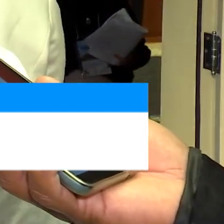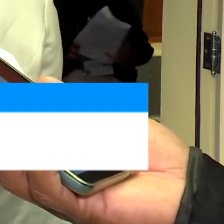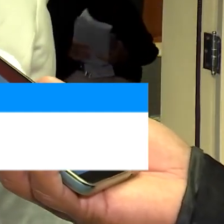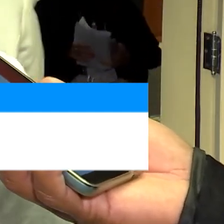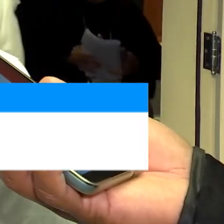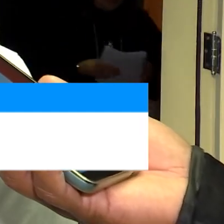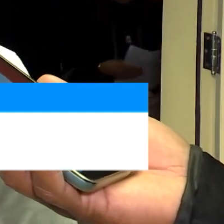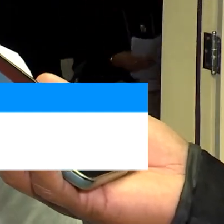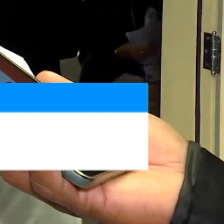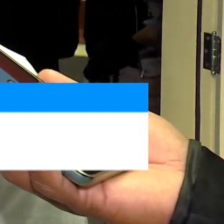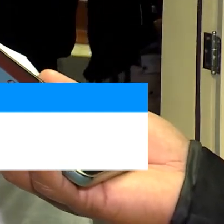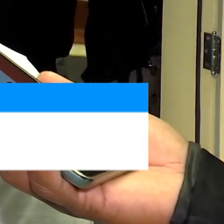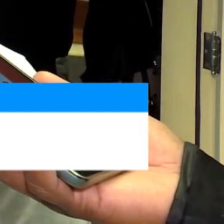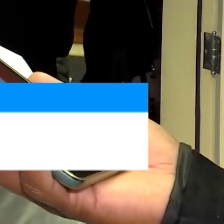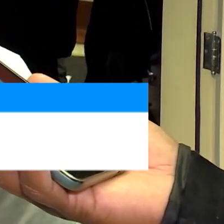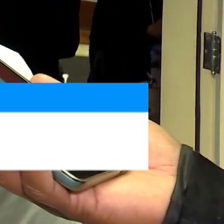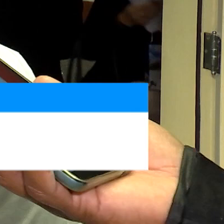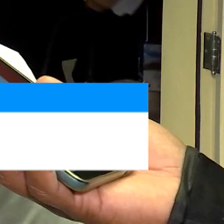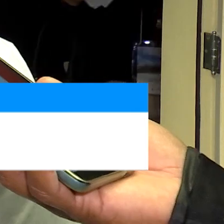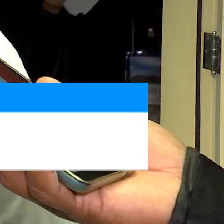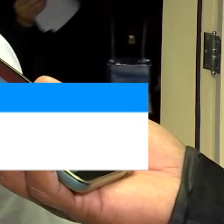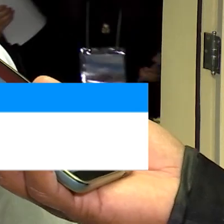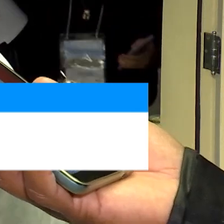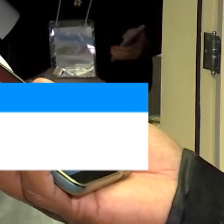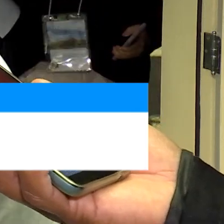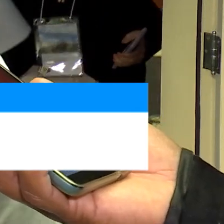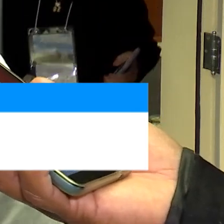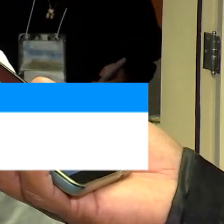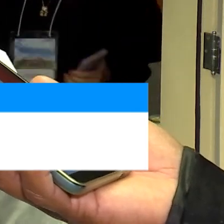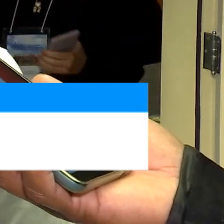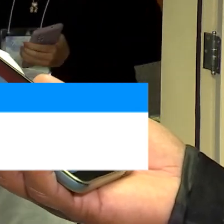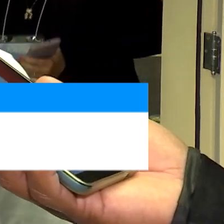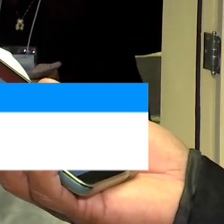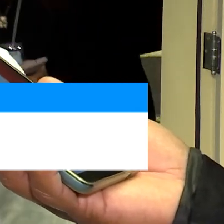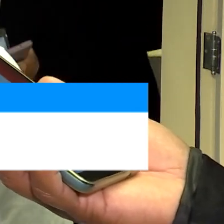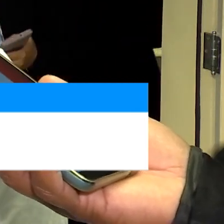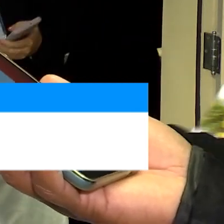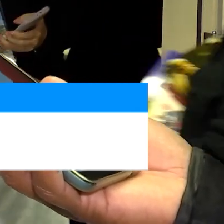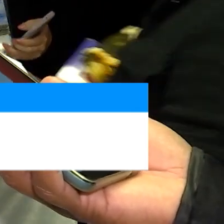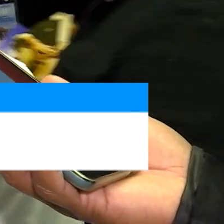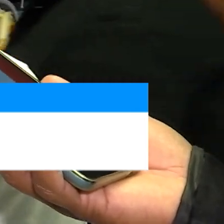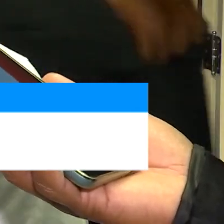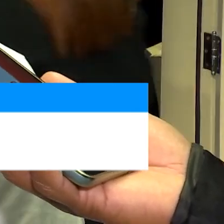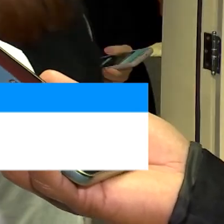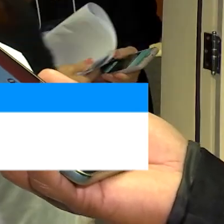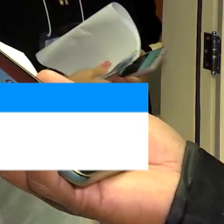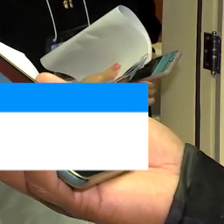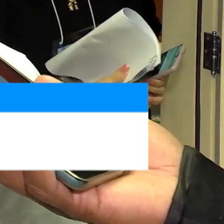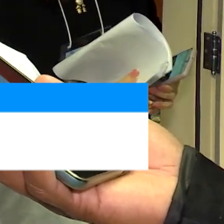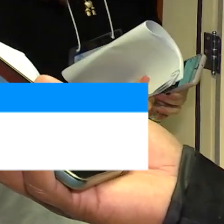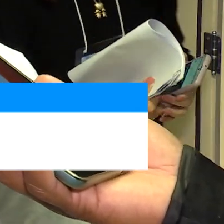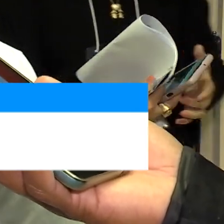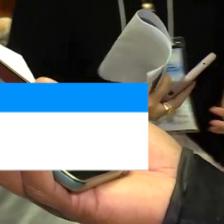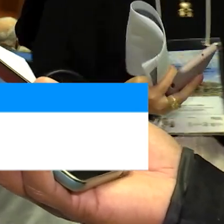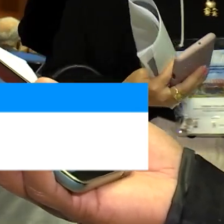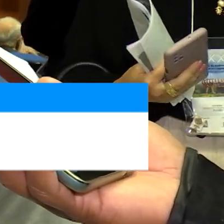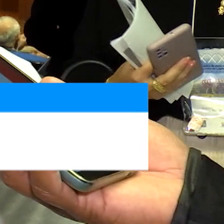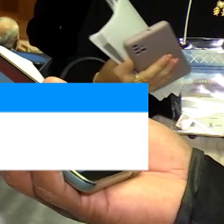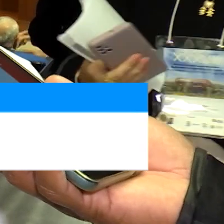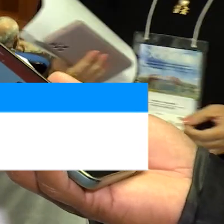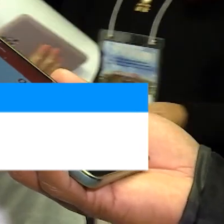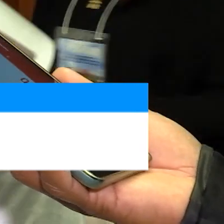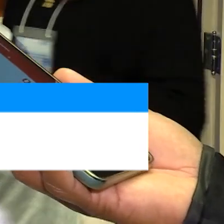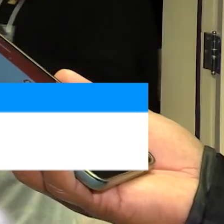aulas noções básicas da nossa Constituição e, consequentemente, estão se formando cidadãos conscientes. Então, a Câmara Municipal ela tem dado